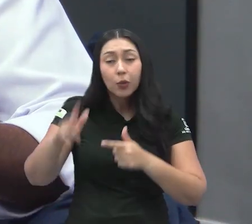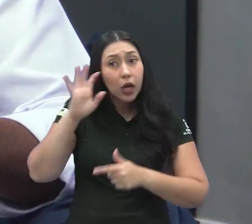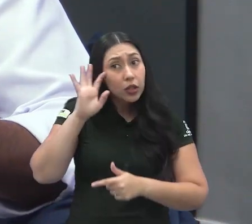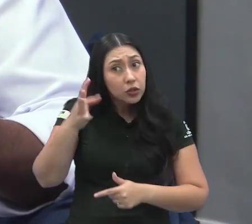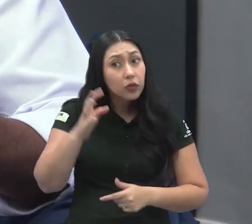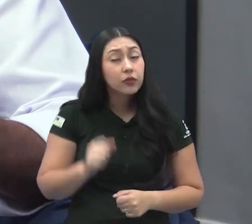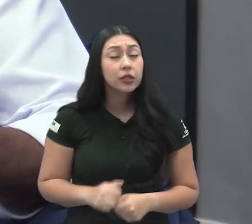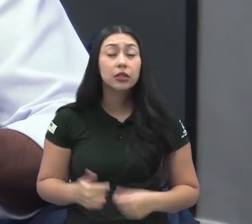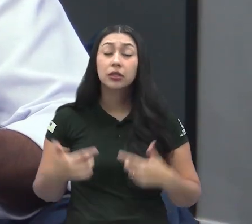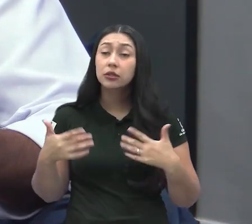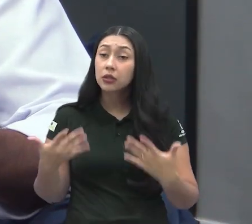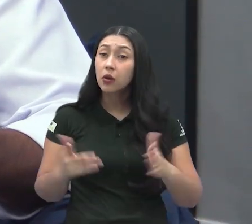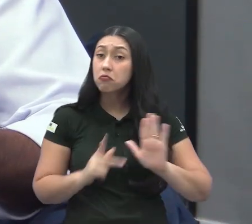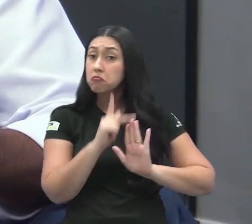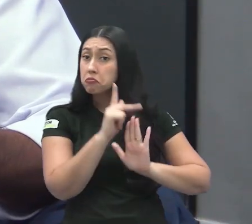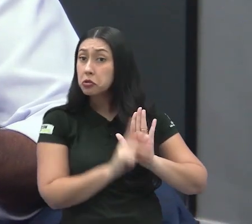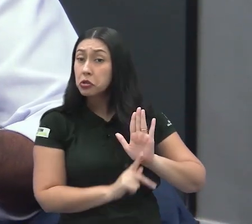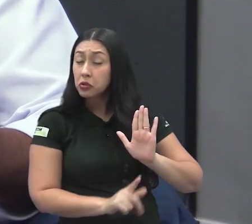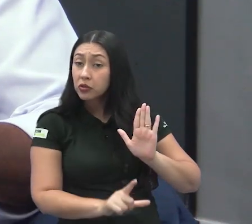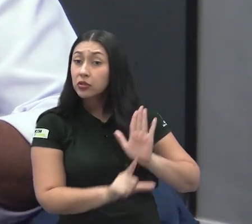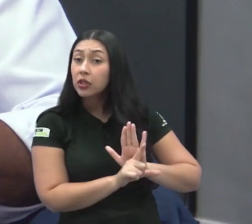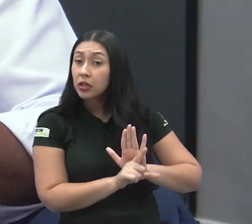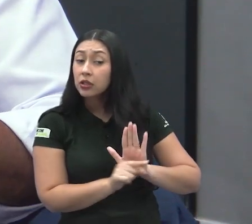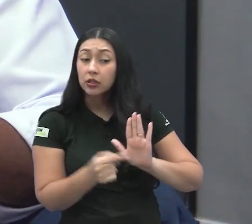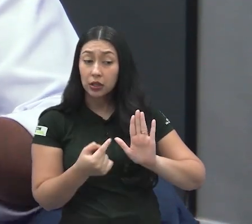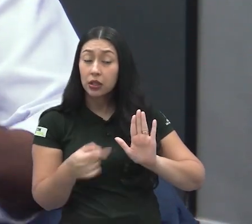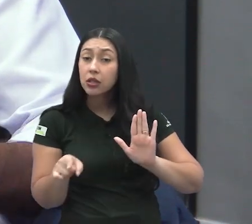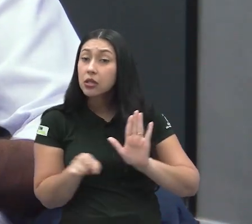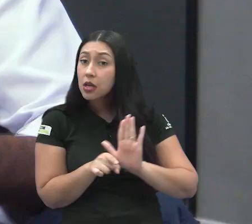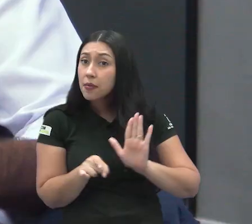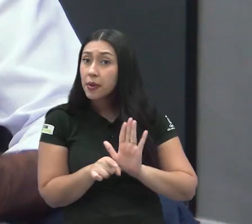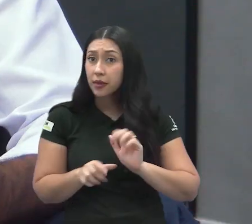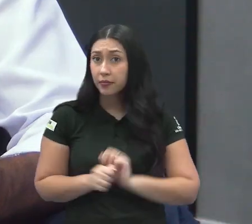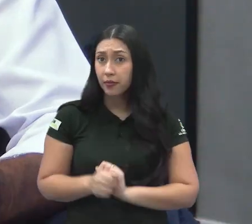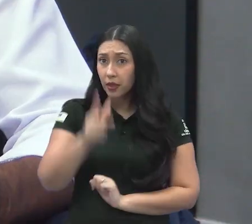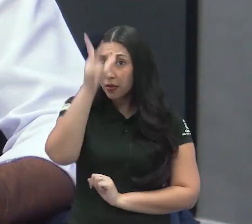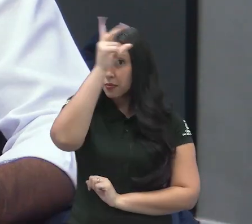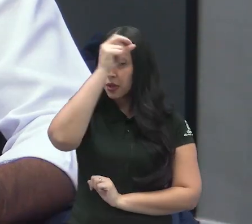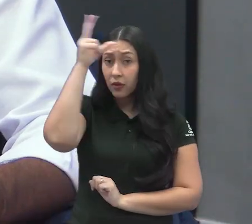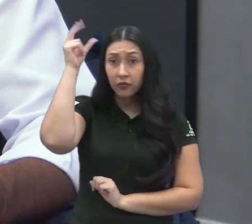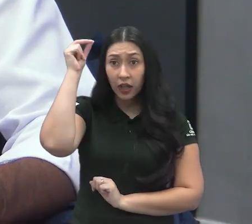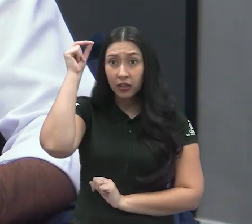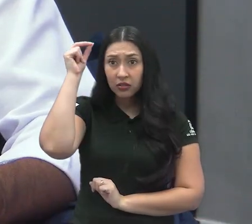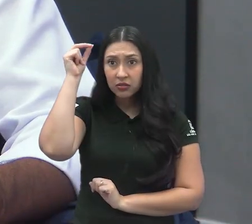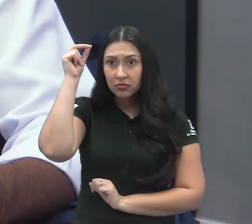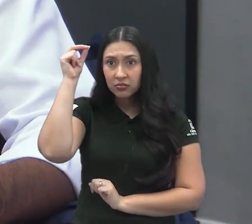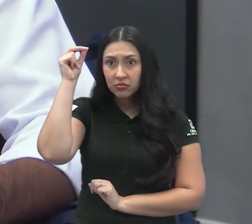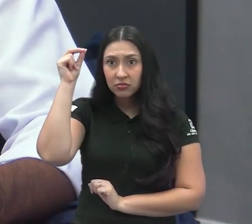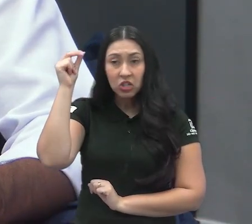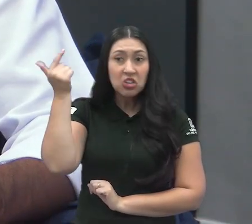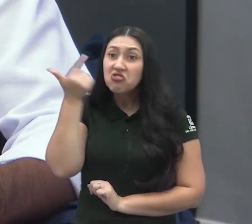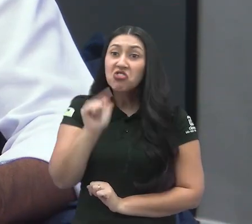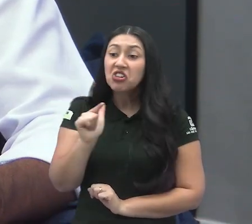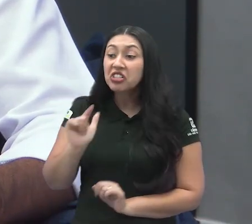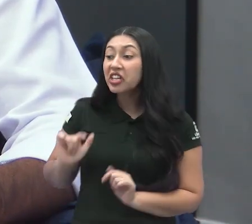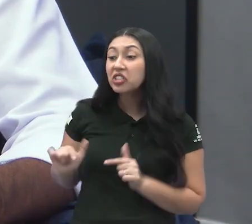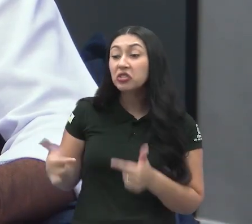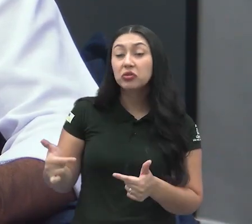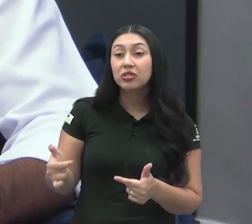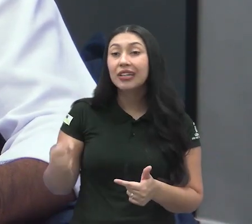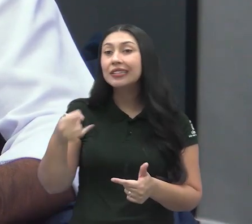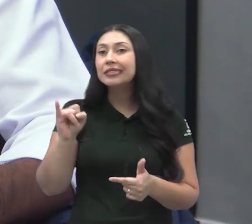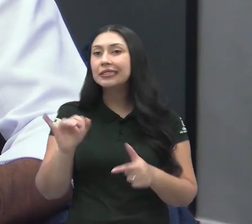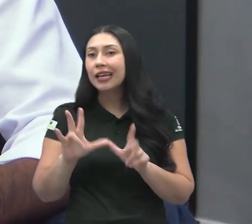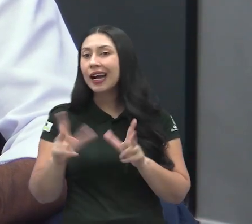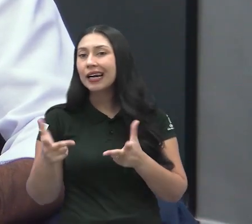E aí, os projetos de lei, tá? O prefeito não consegue fazer nada se a Câmara não